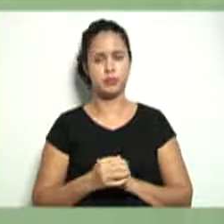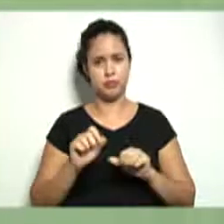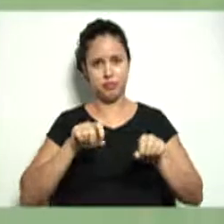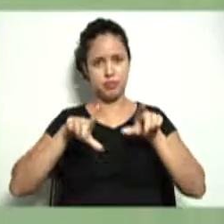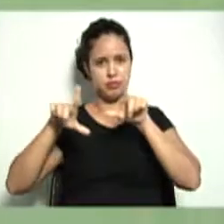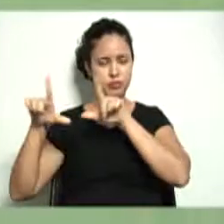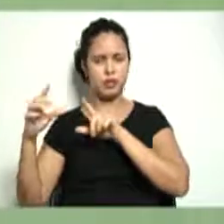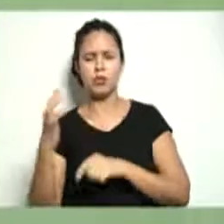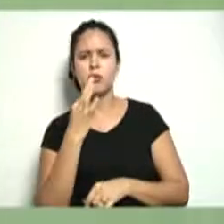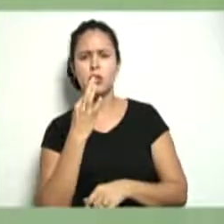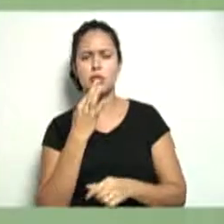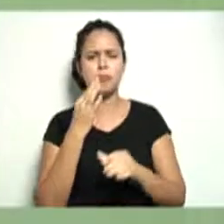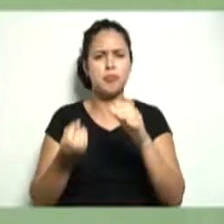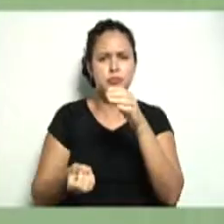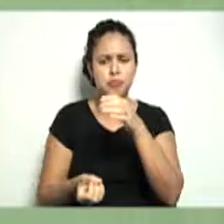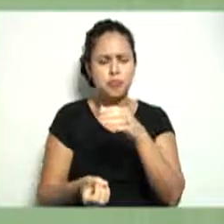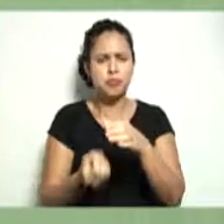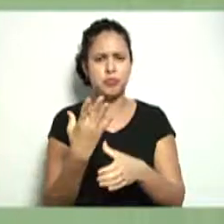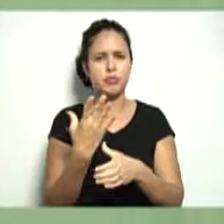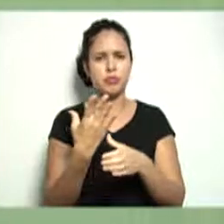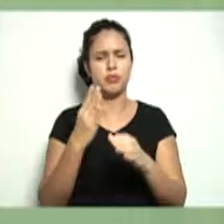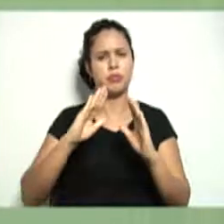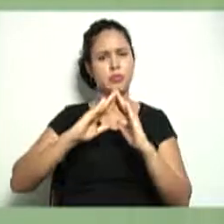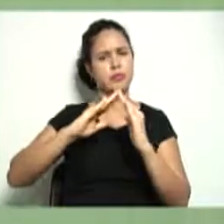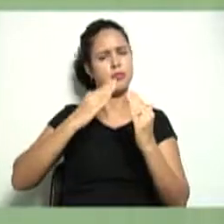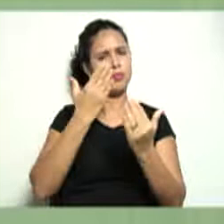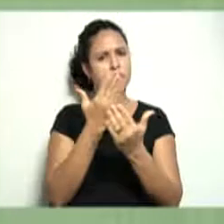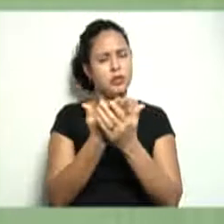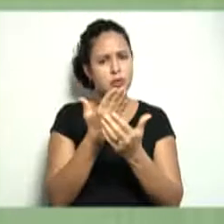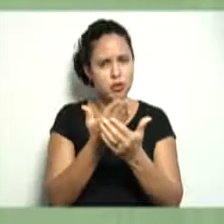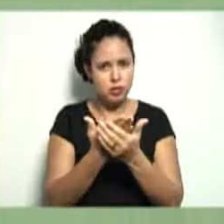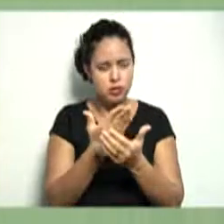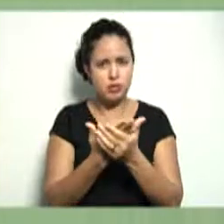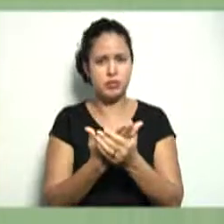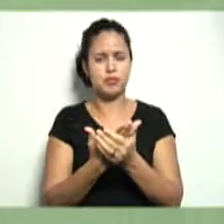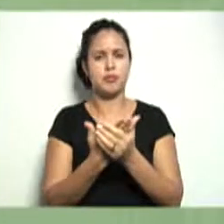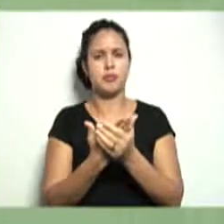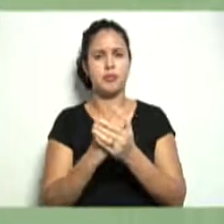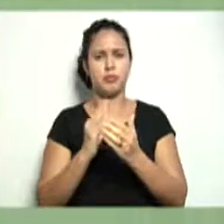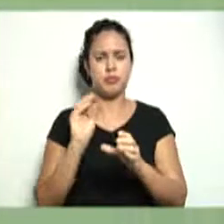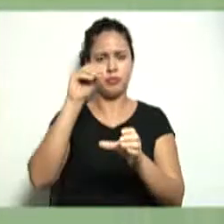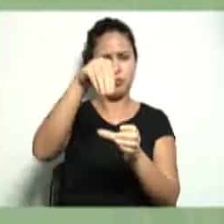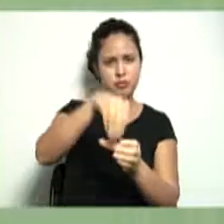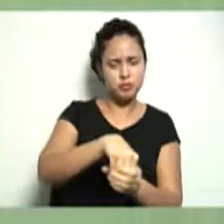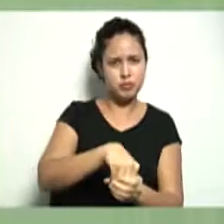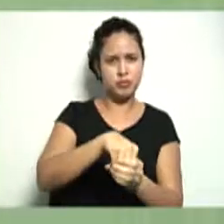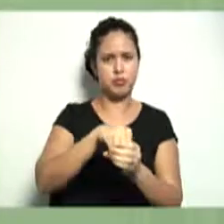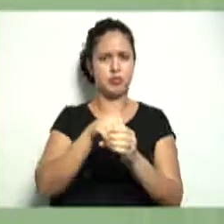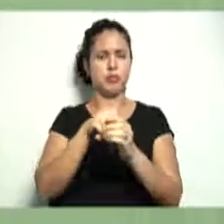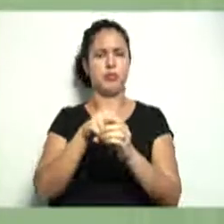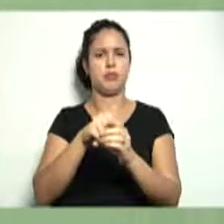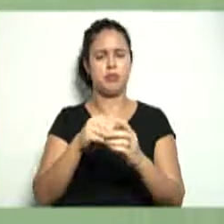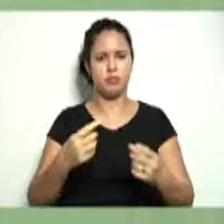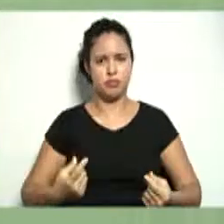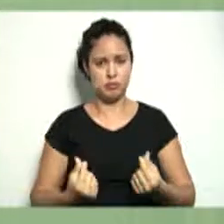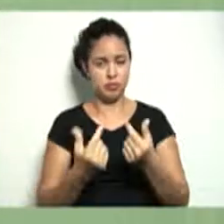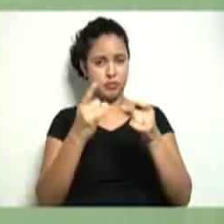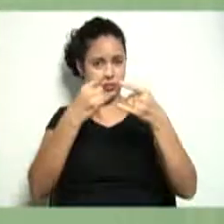Conhecer o surgimento da instituição escola no modo de produção